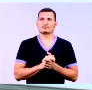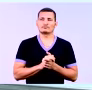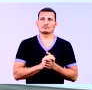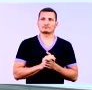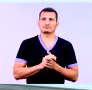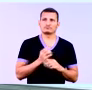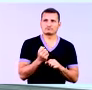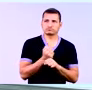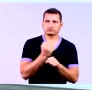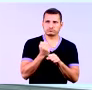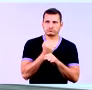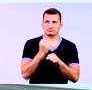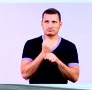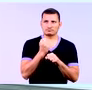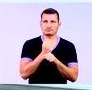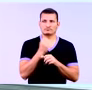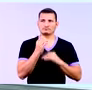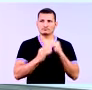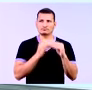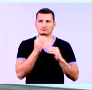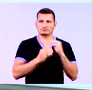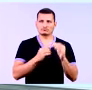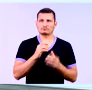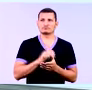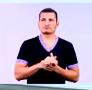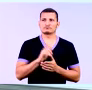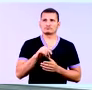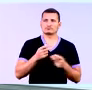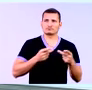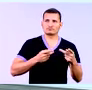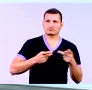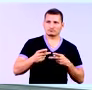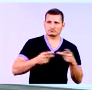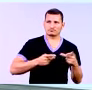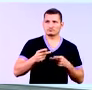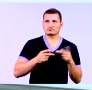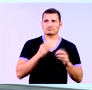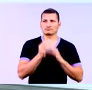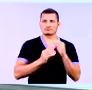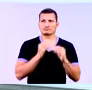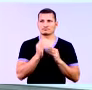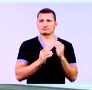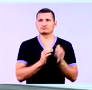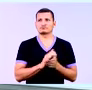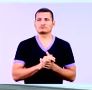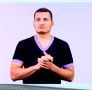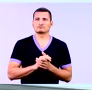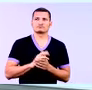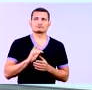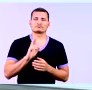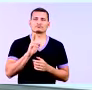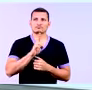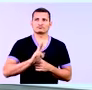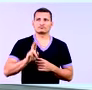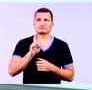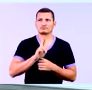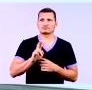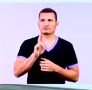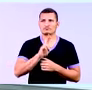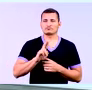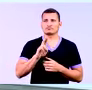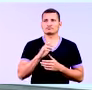construção no banco de dados, na verdade uma etapa importante do projeto de banco de dados, onde nós, de certa forma, utilizando mais ou